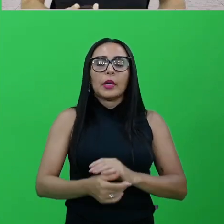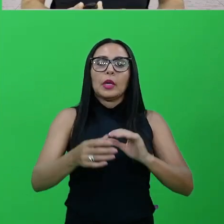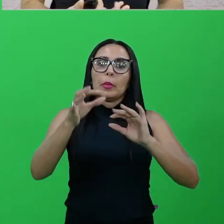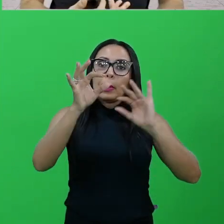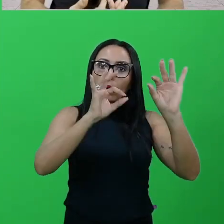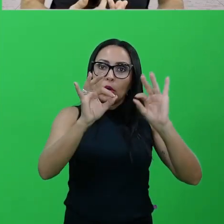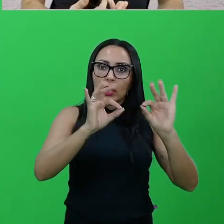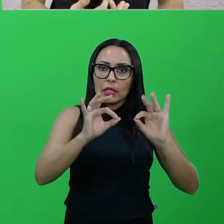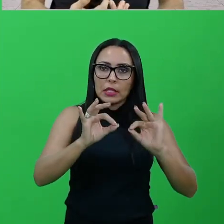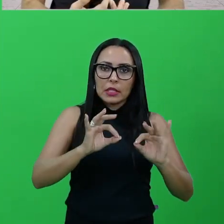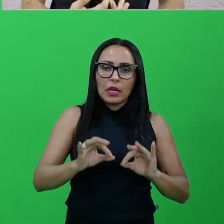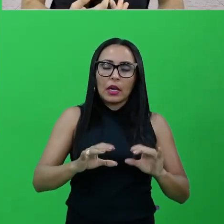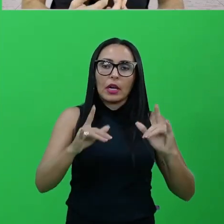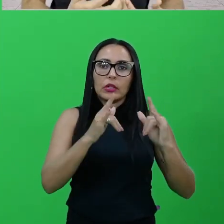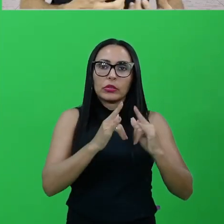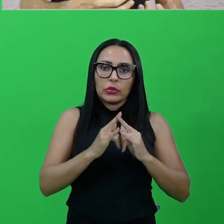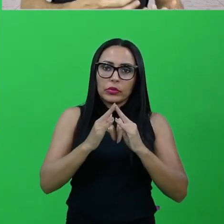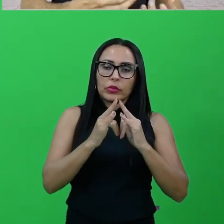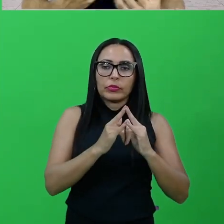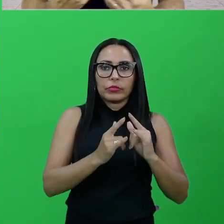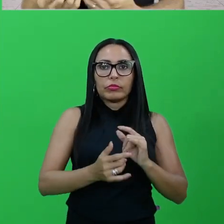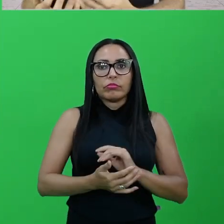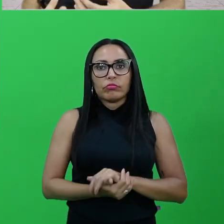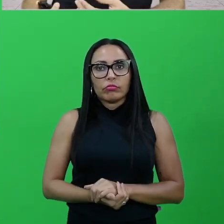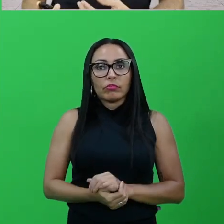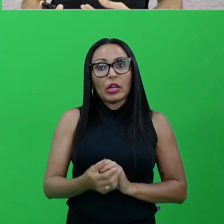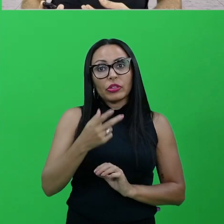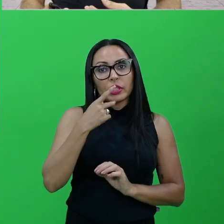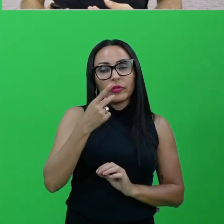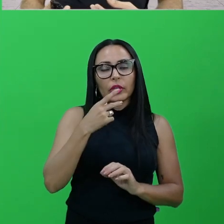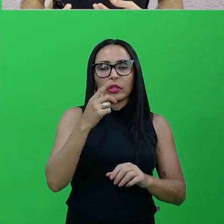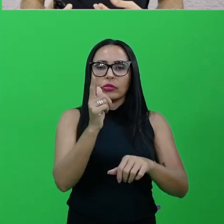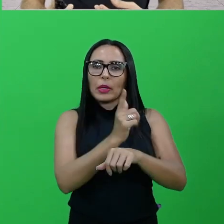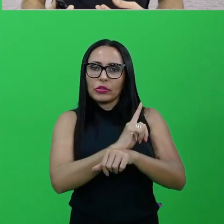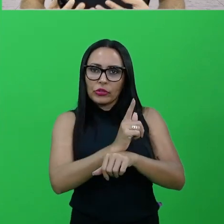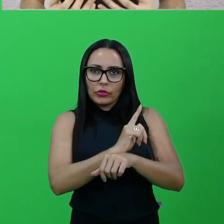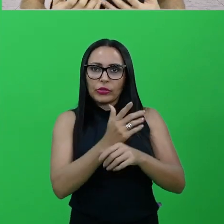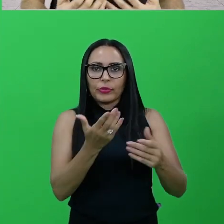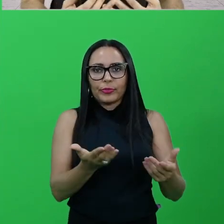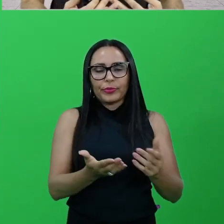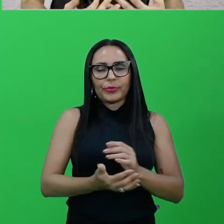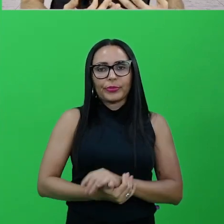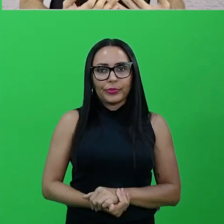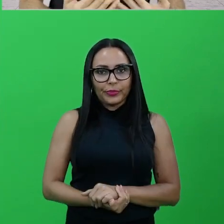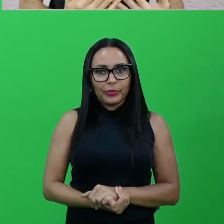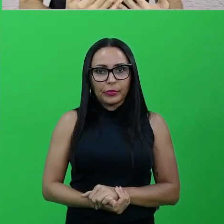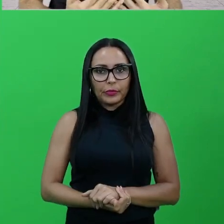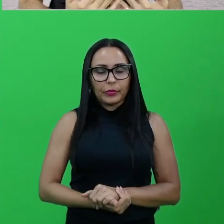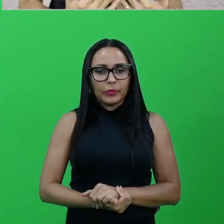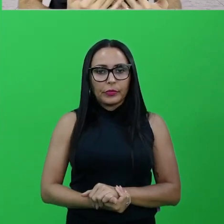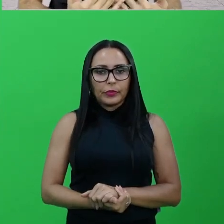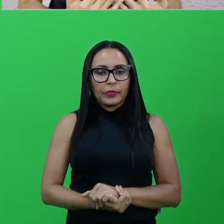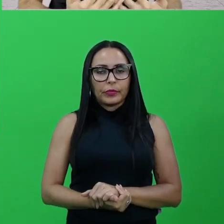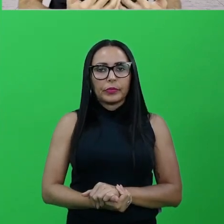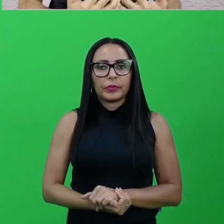organizar aquela instituição, então a gente está falando mais de gestão organizacional, tá? É algo que a população que